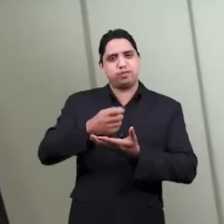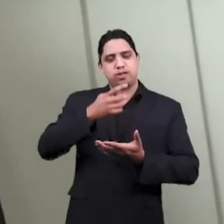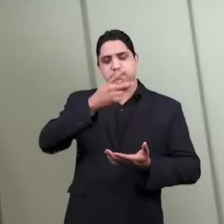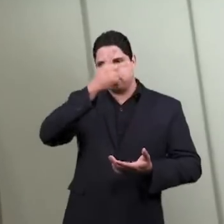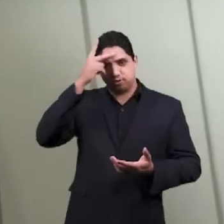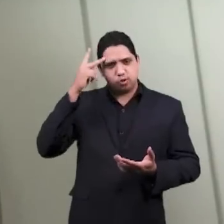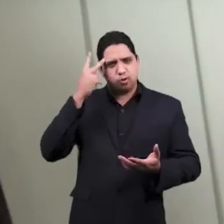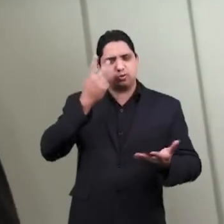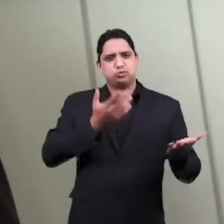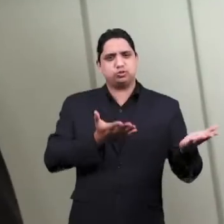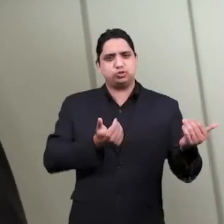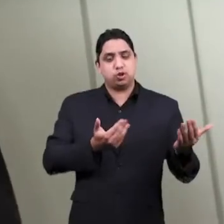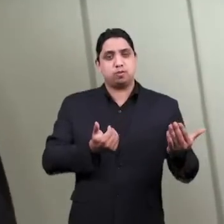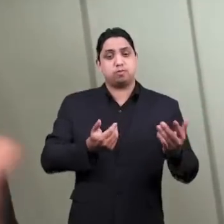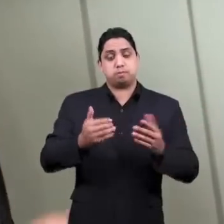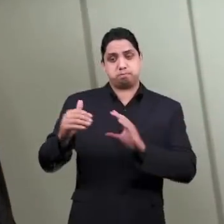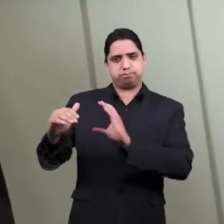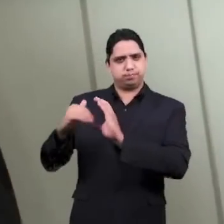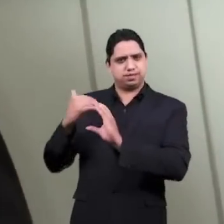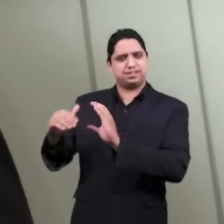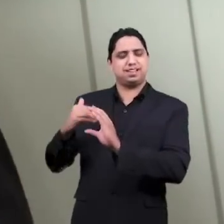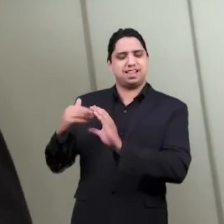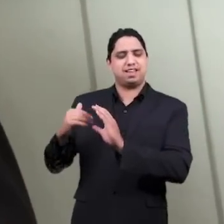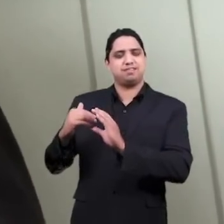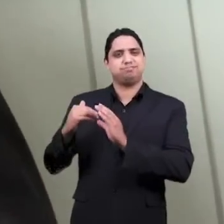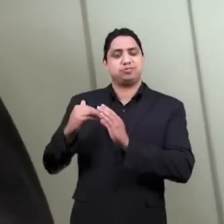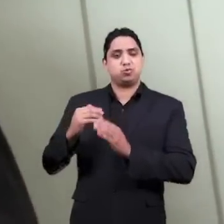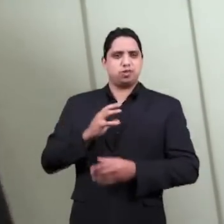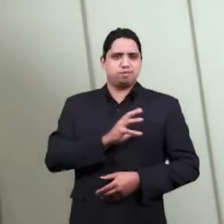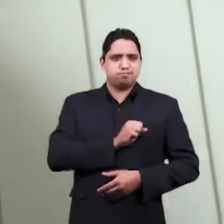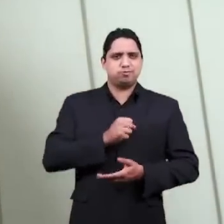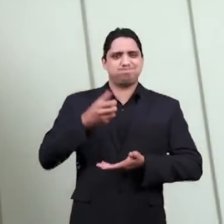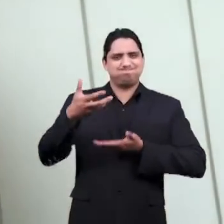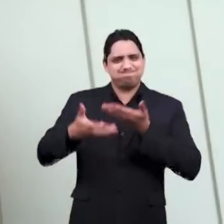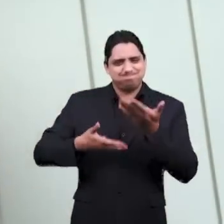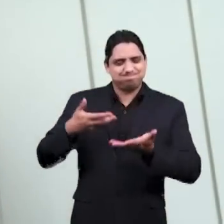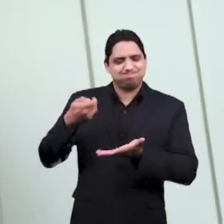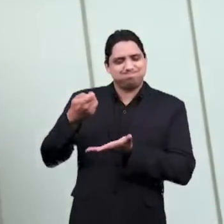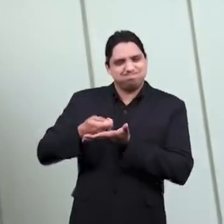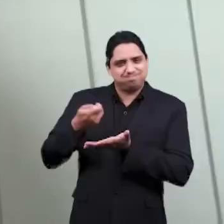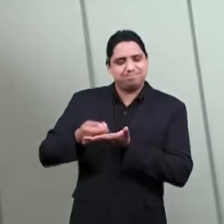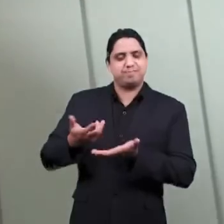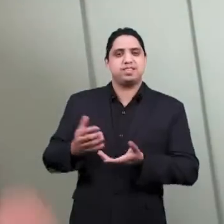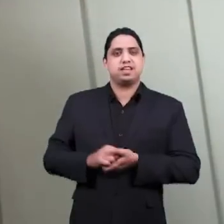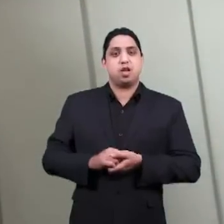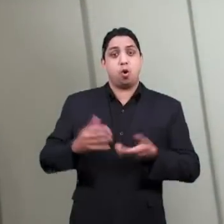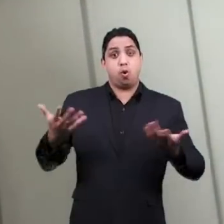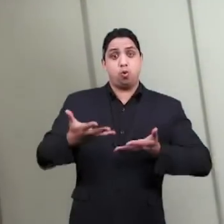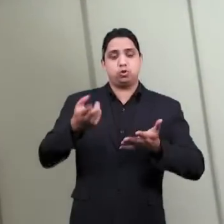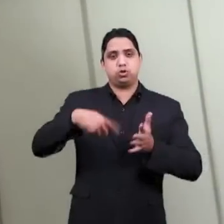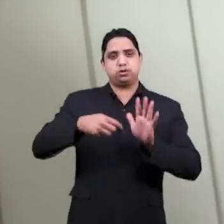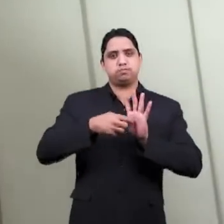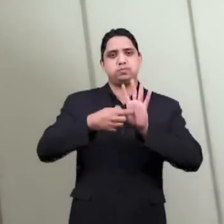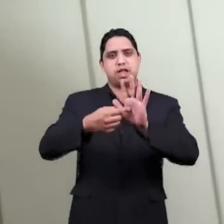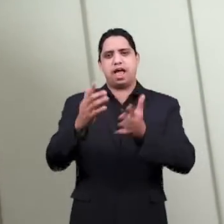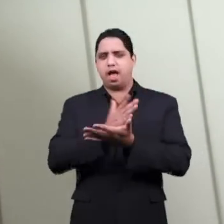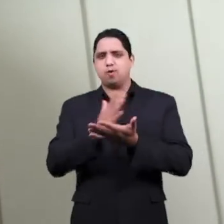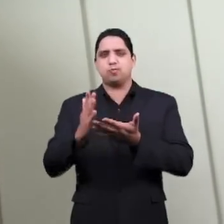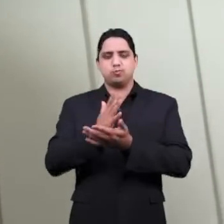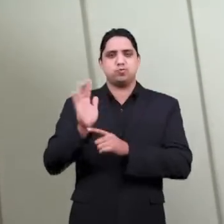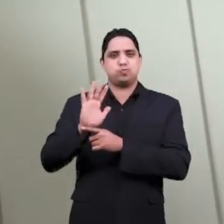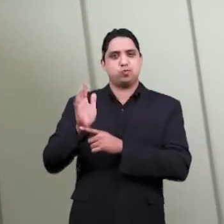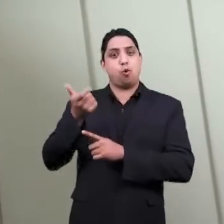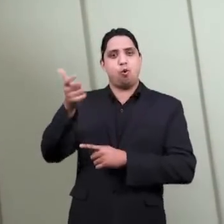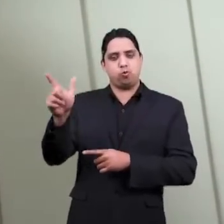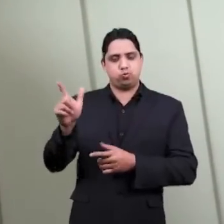suas colaborações com muito amor, muita dedicação. E nós hoje vamos apresentar então mais alguns vídeos